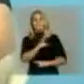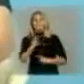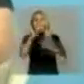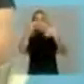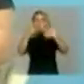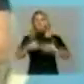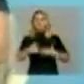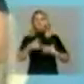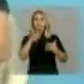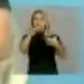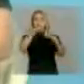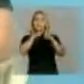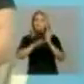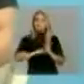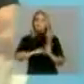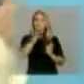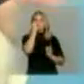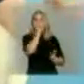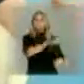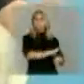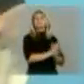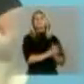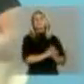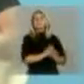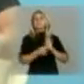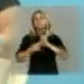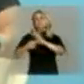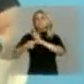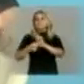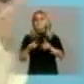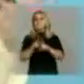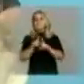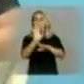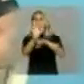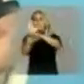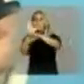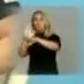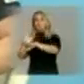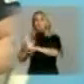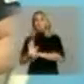diminuir o preconceito, né? E, inclusive, isso está dando origem até a um filme lá